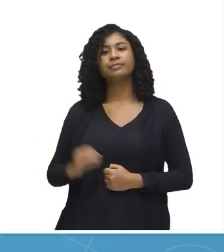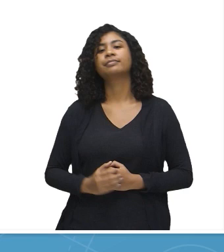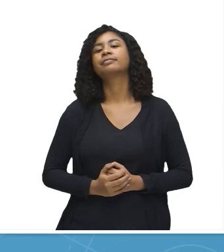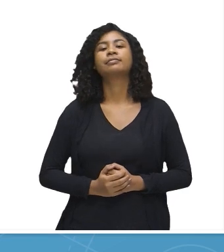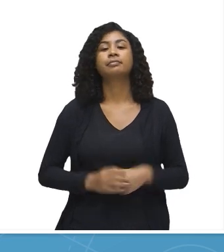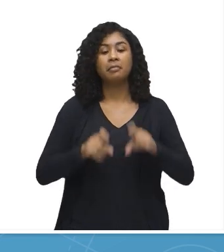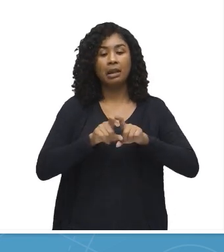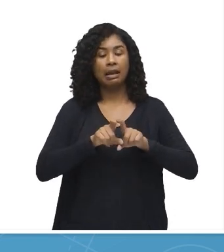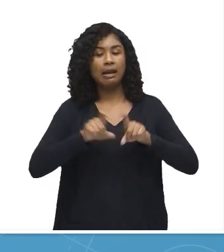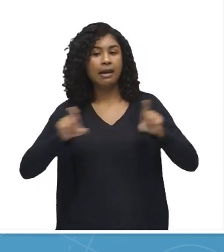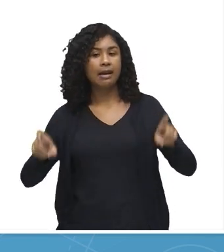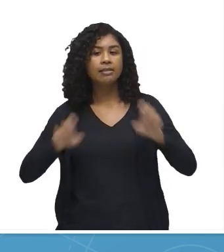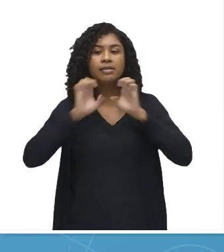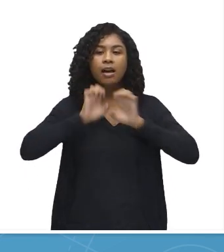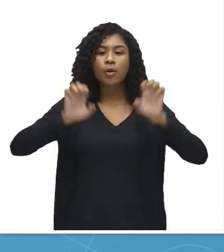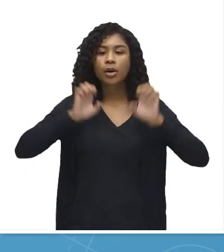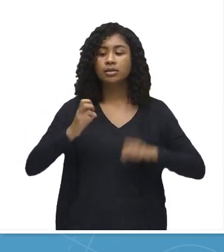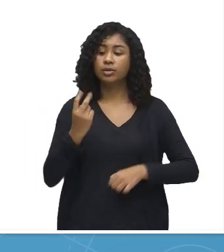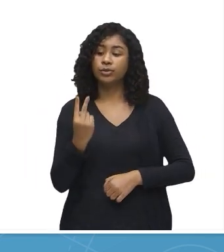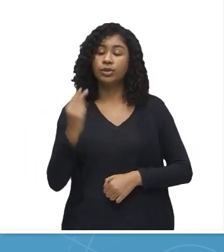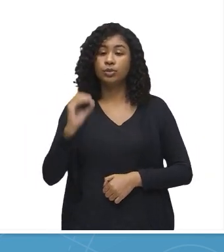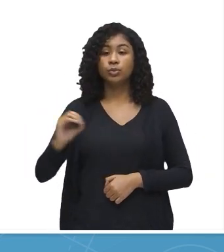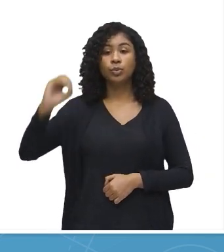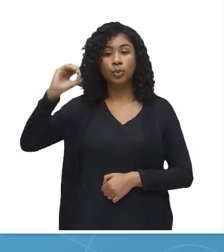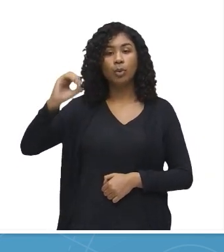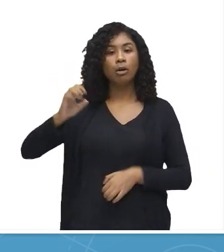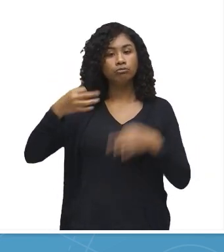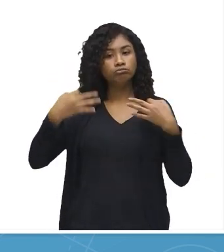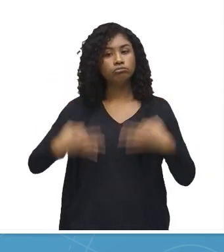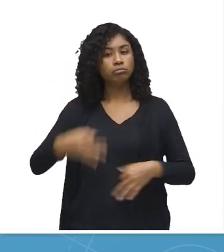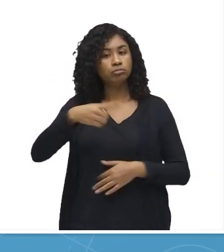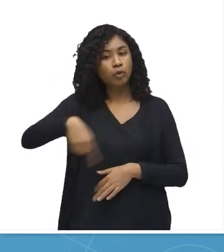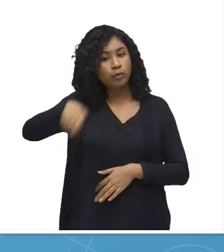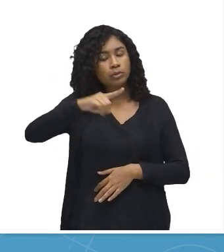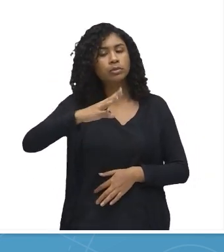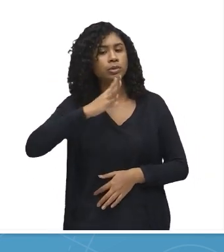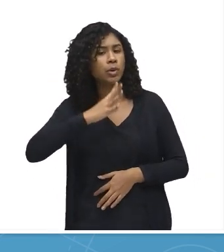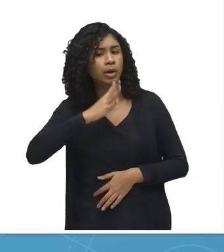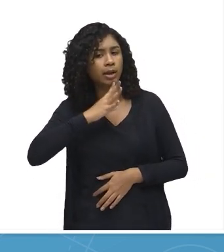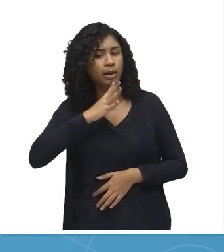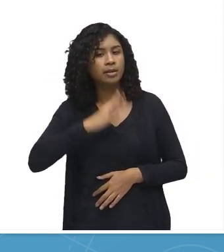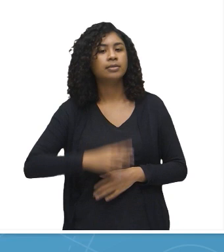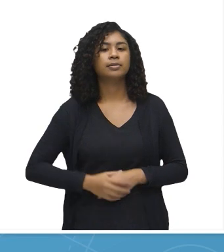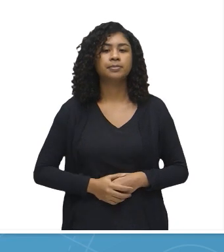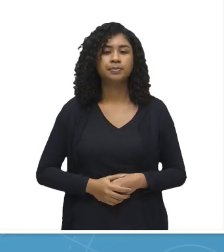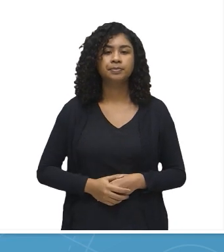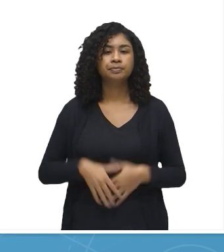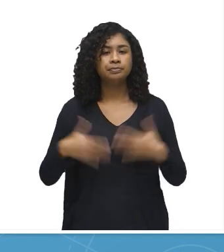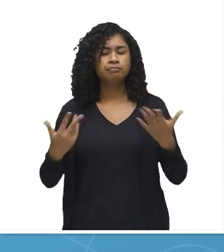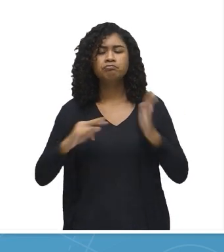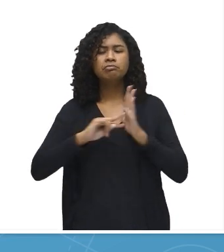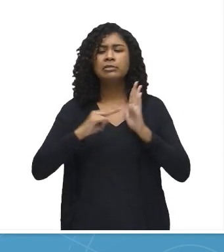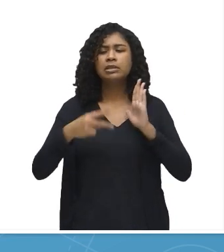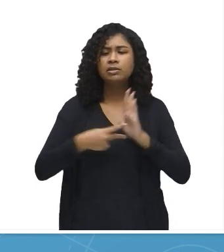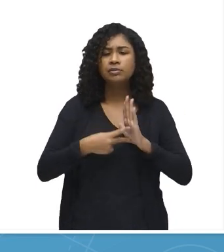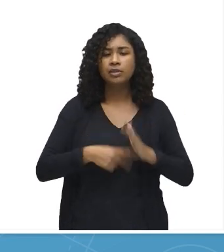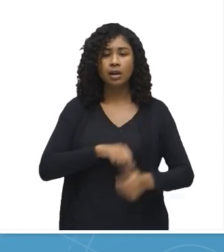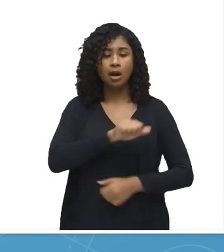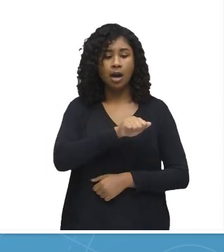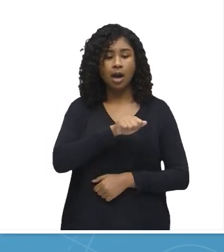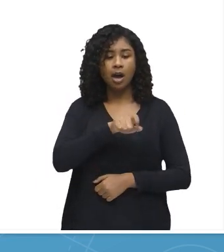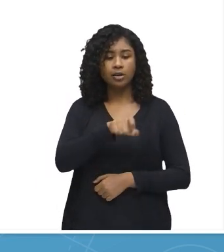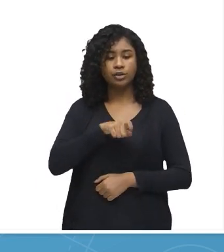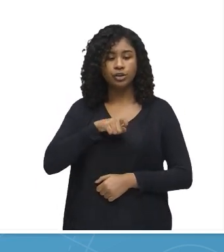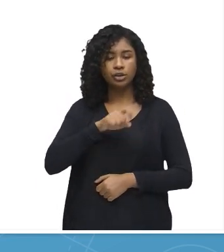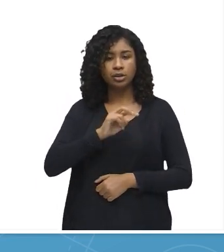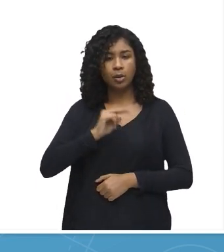minha equação do segundo grau, né, da forma que nós conhecemos. Ou seja, ax ao quadrado